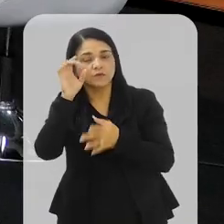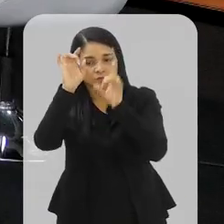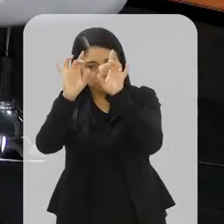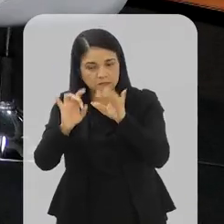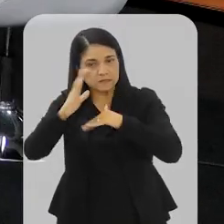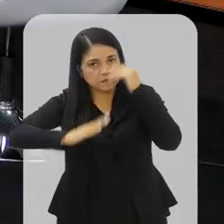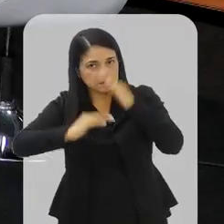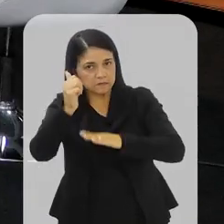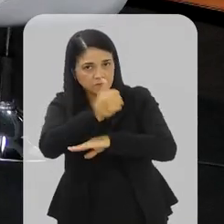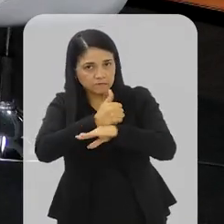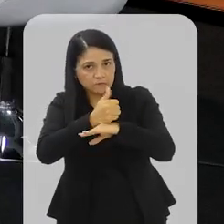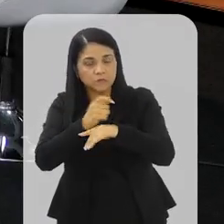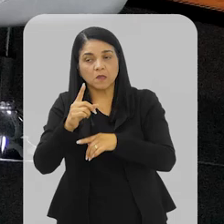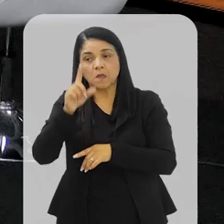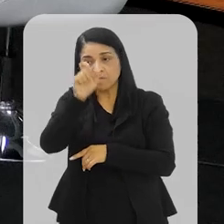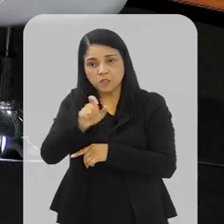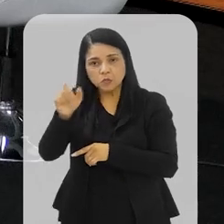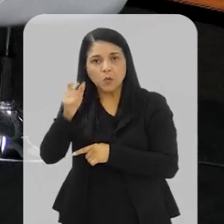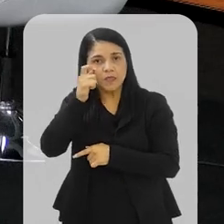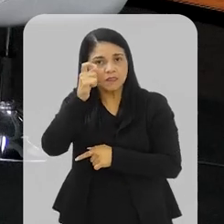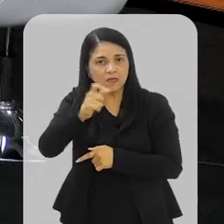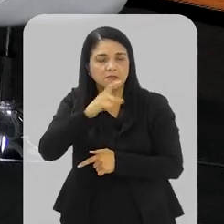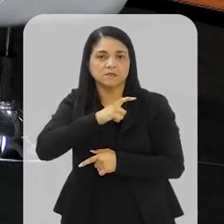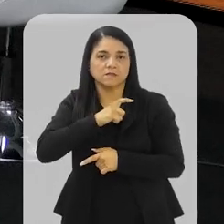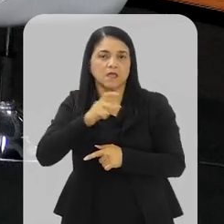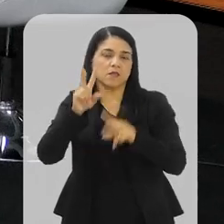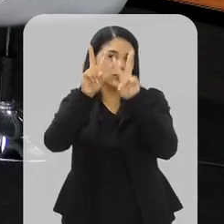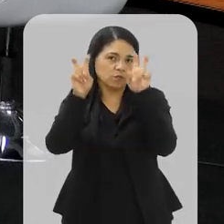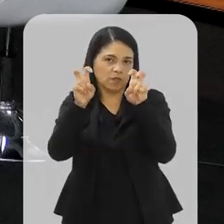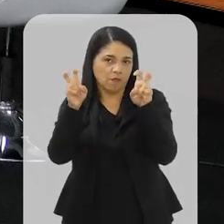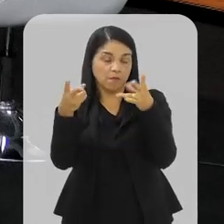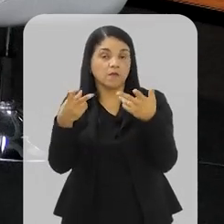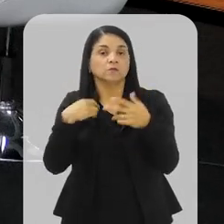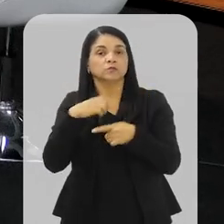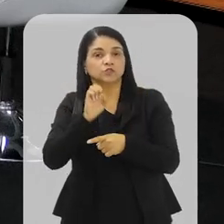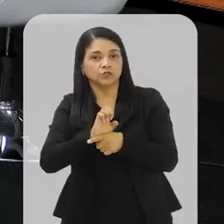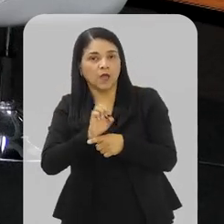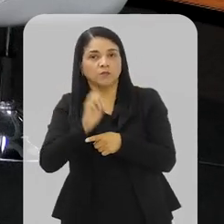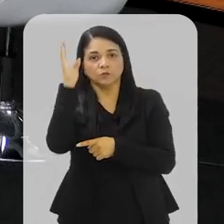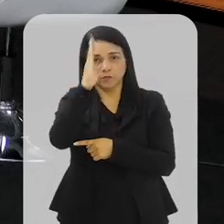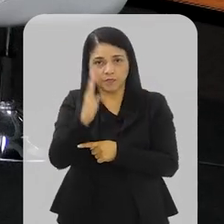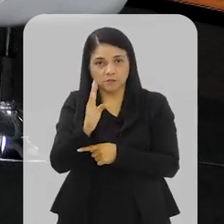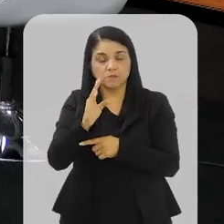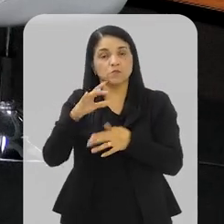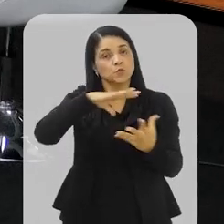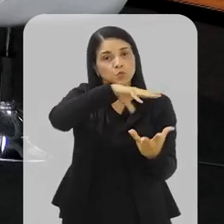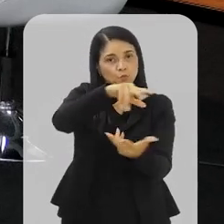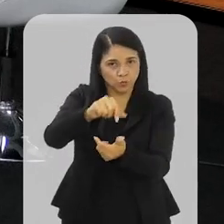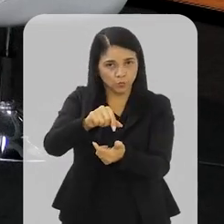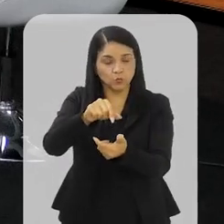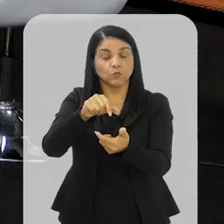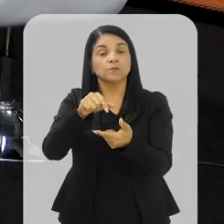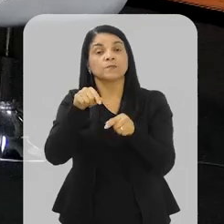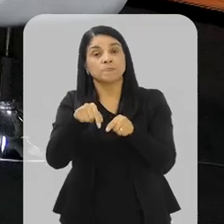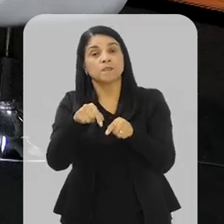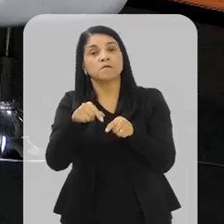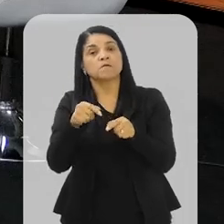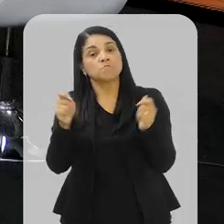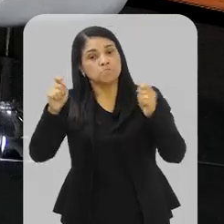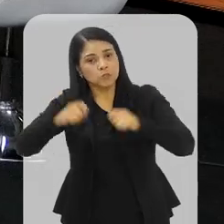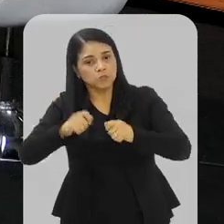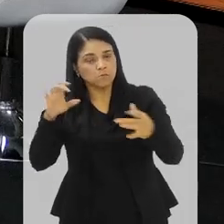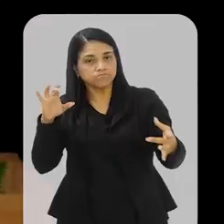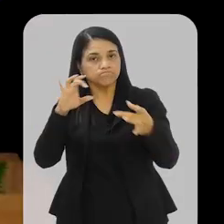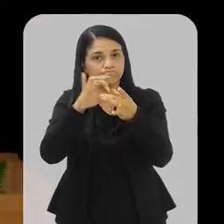especialistas trazendo pessoas que t esse interesse no assunto tanto aqui no nosso país no nosso estado como também pessoas de outro